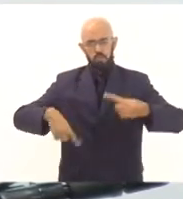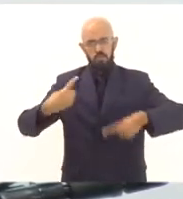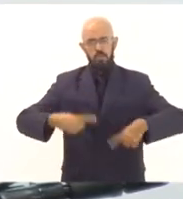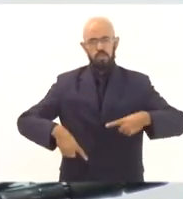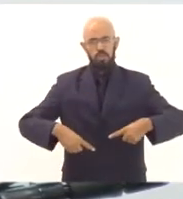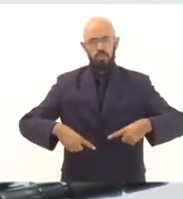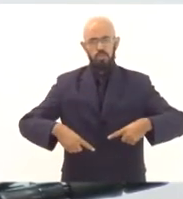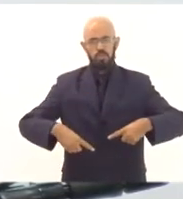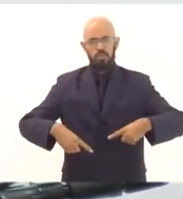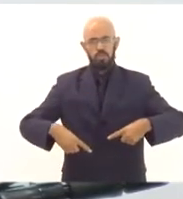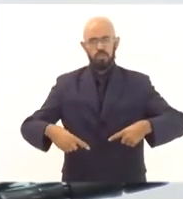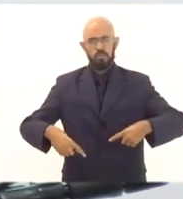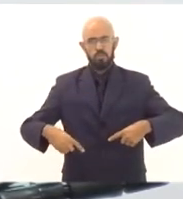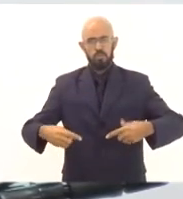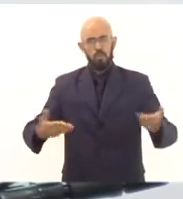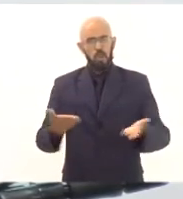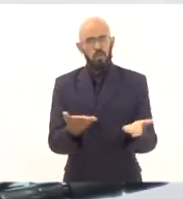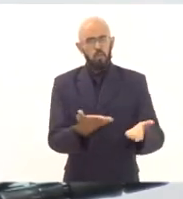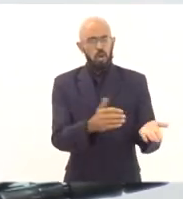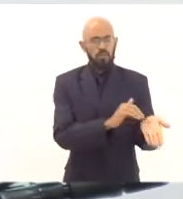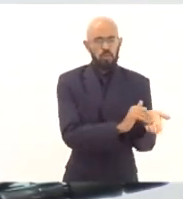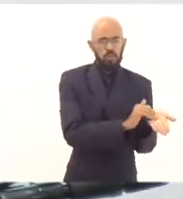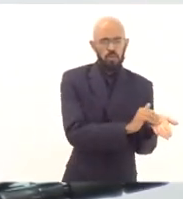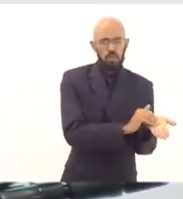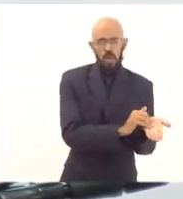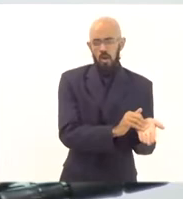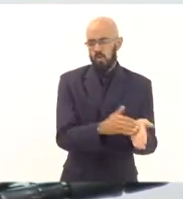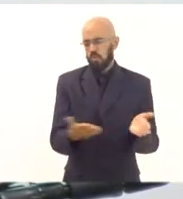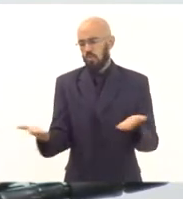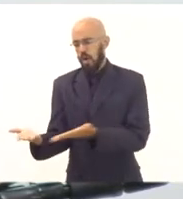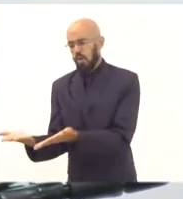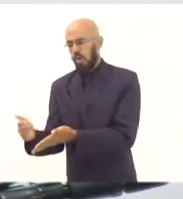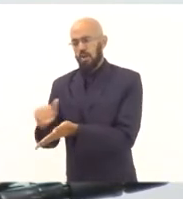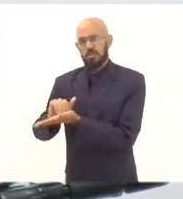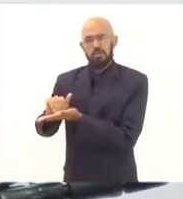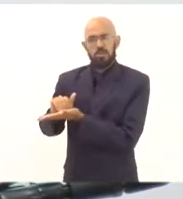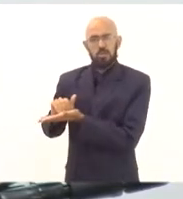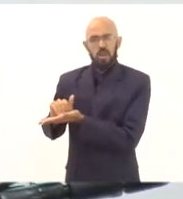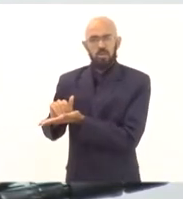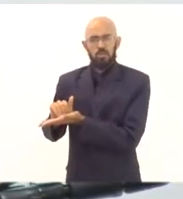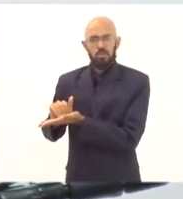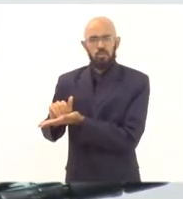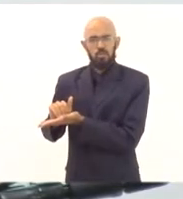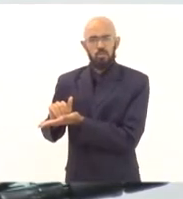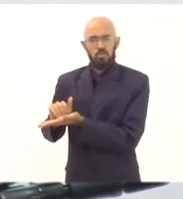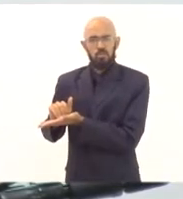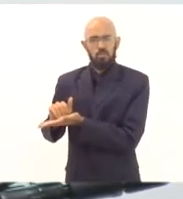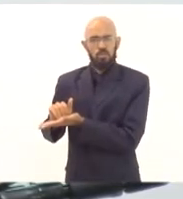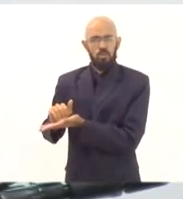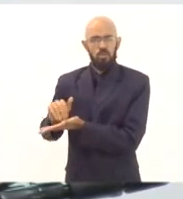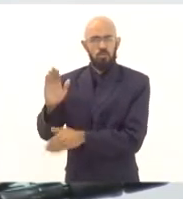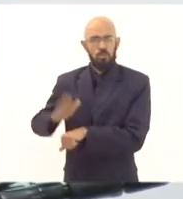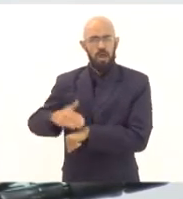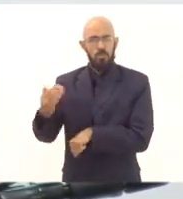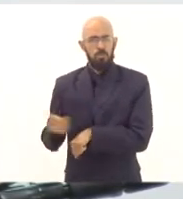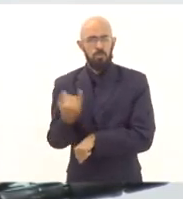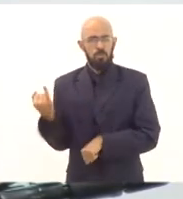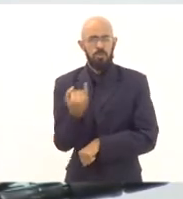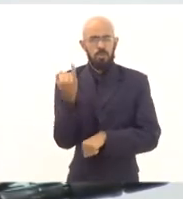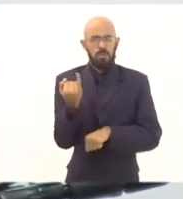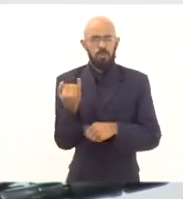o último entre o atual secretário o último secretário pouco me importo o que a gente o que nos importa aqui